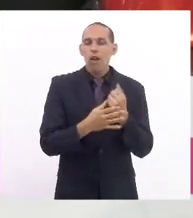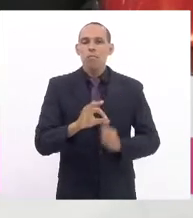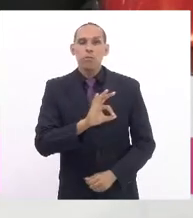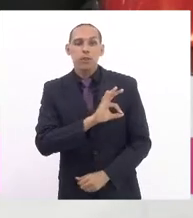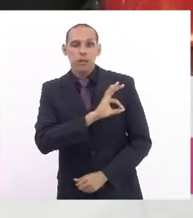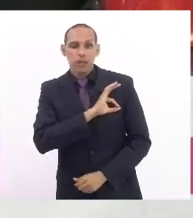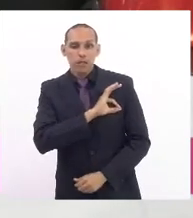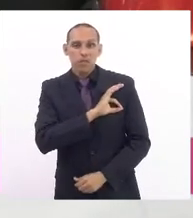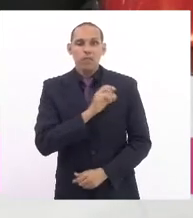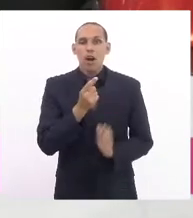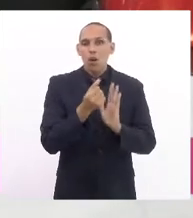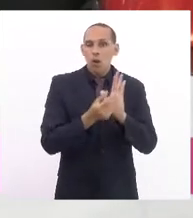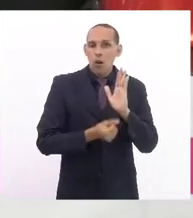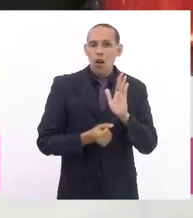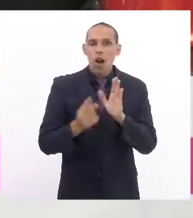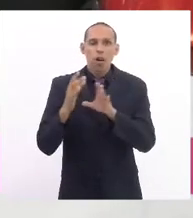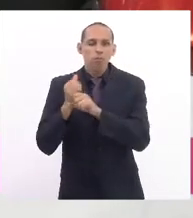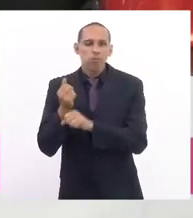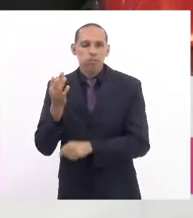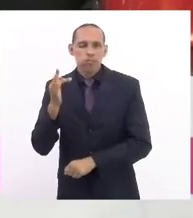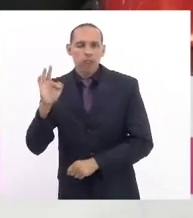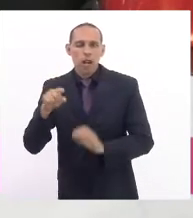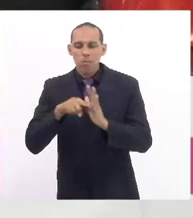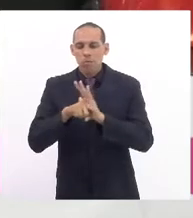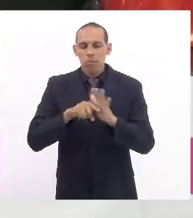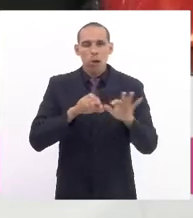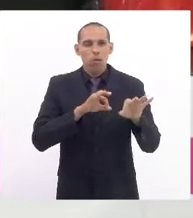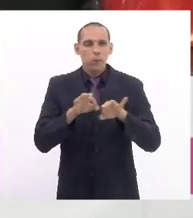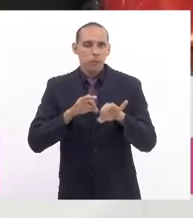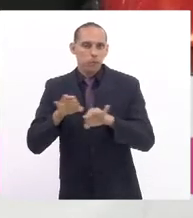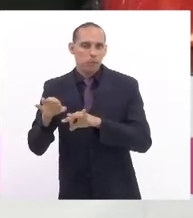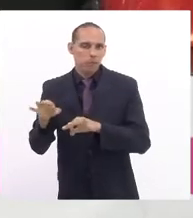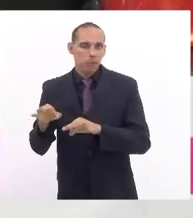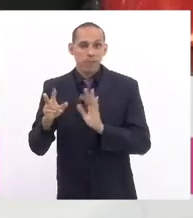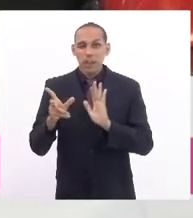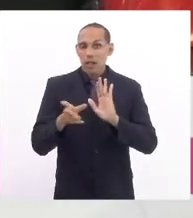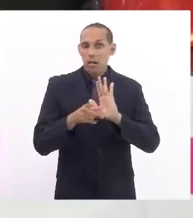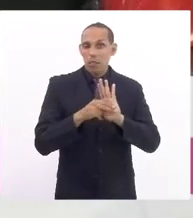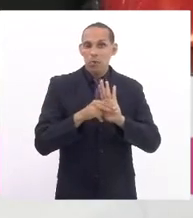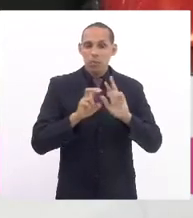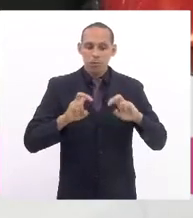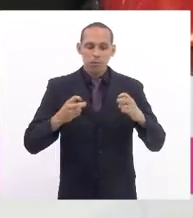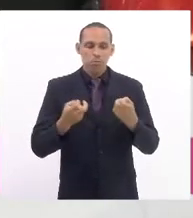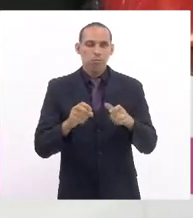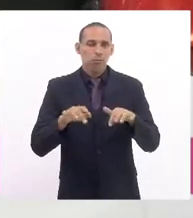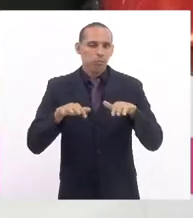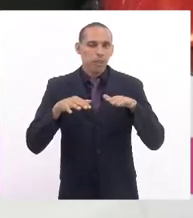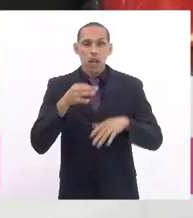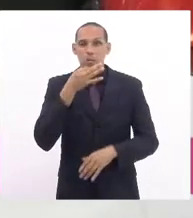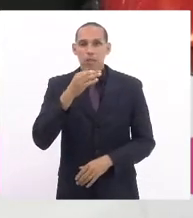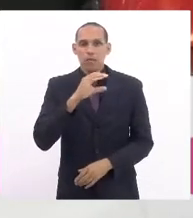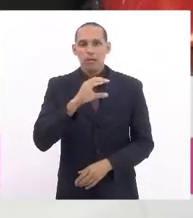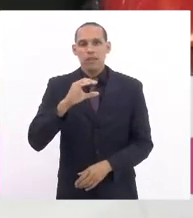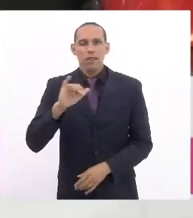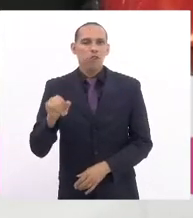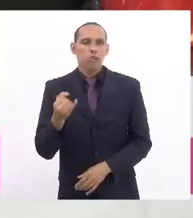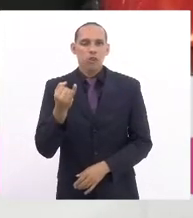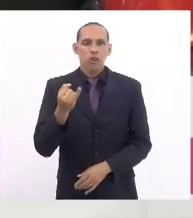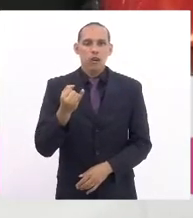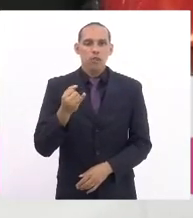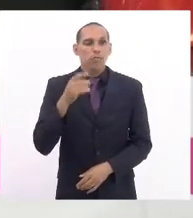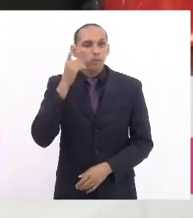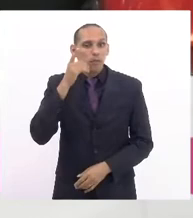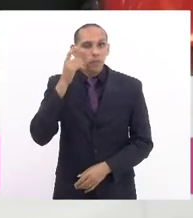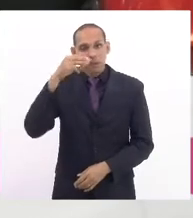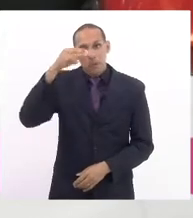de Orçamento, Finanças, Sucarização Financeira e Controle, a emenda de plenário. Para emitir parecer pela Comissão de Constituição e Justiça, é o deputado Márcio